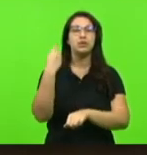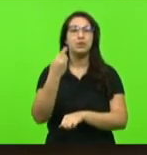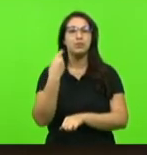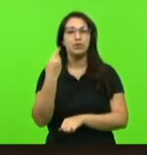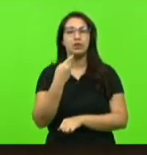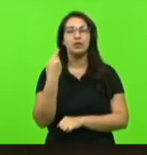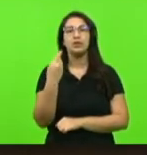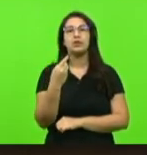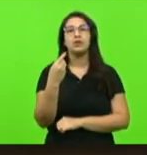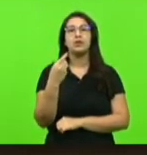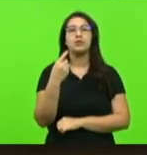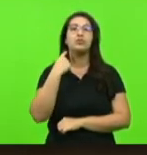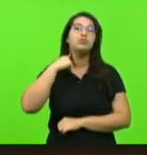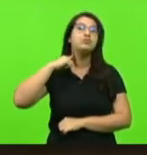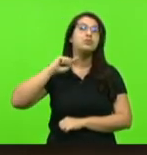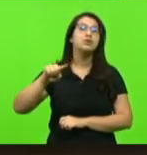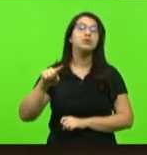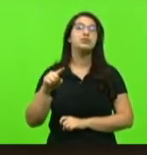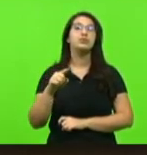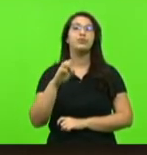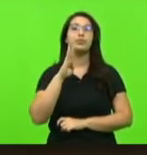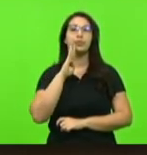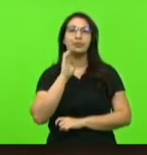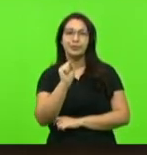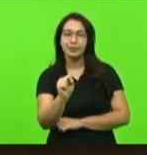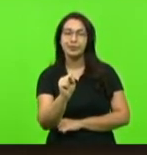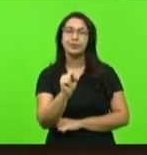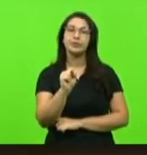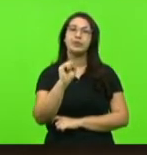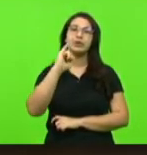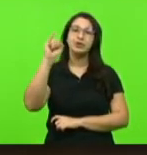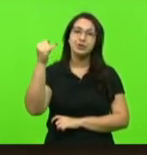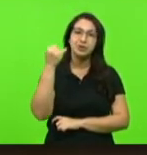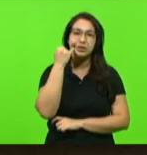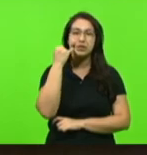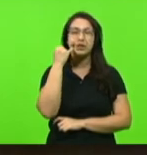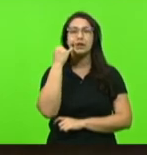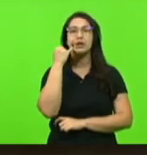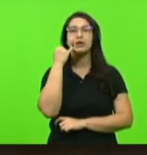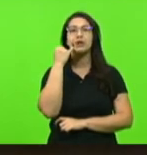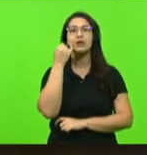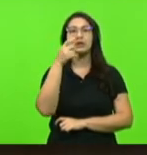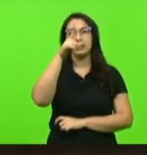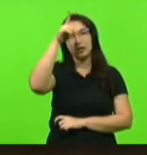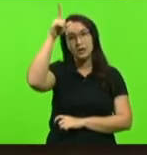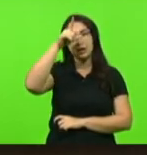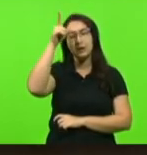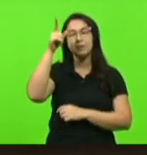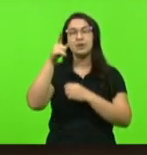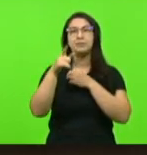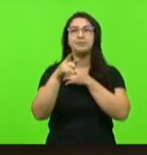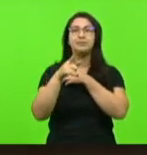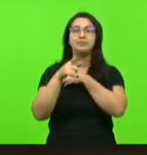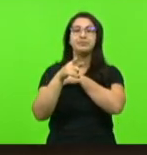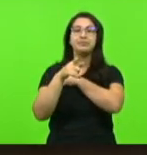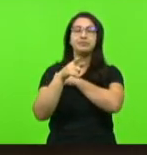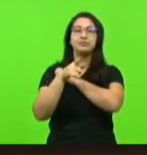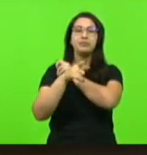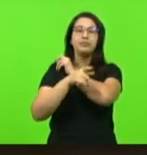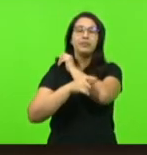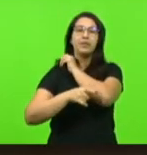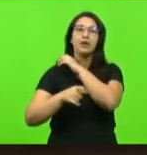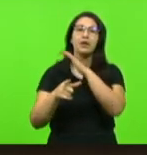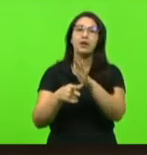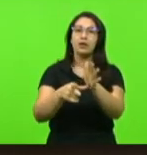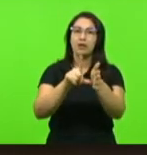Silvio Drevec, Bruno Souza, Gessé Lopes e Sargento Lima. Nada mais havendo, o senhor